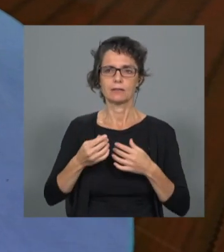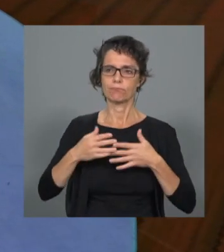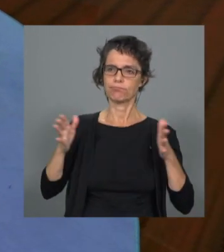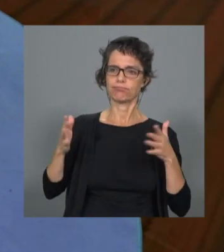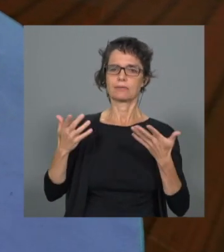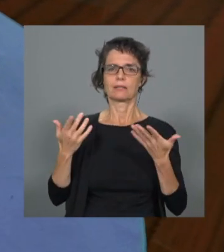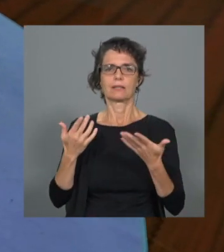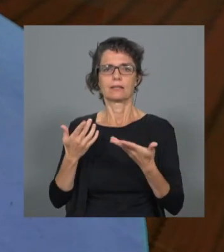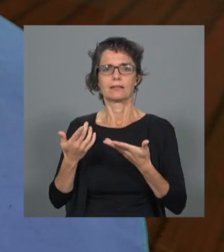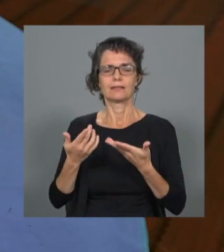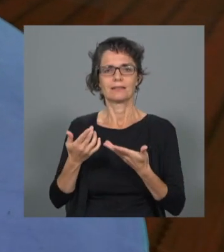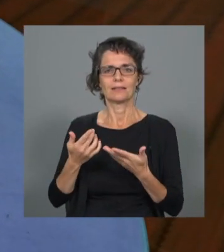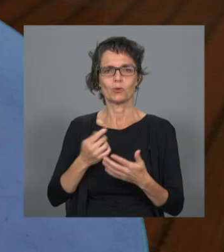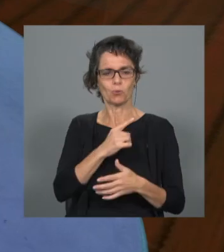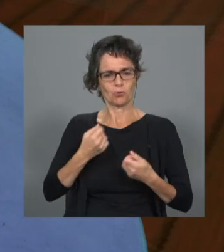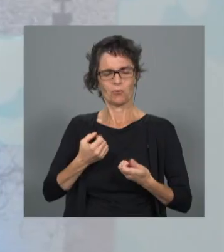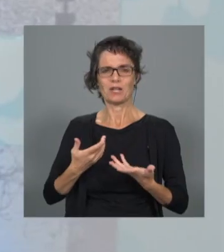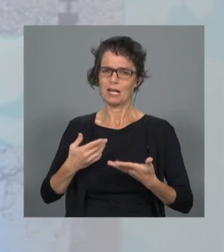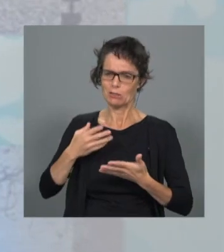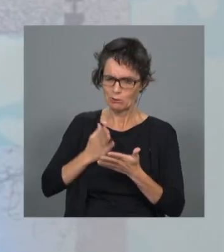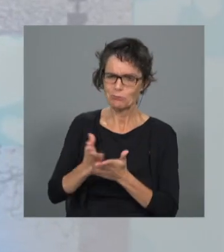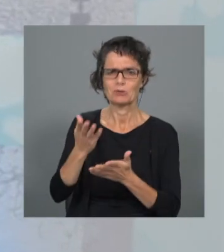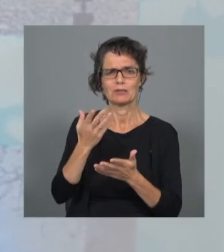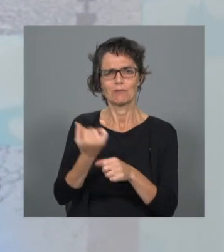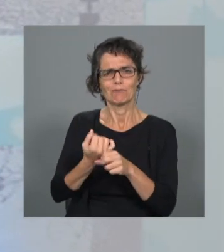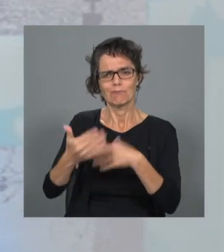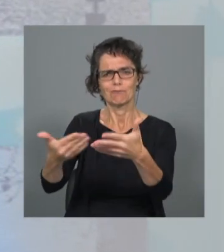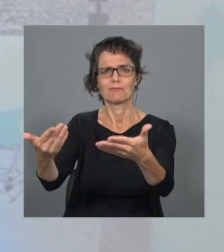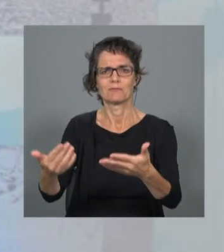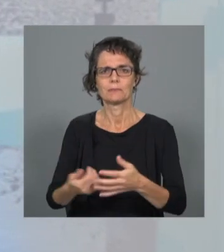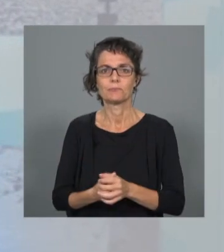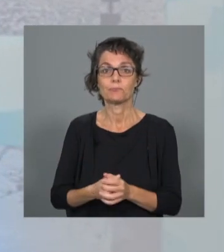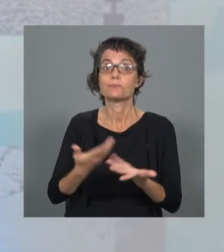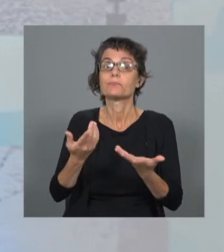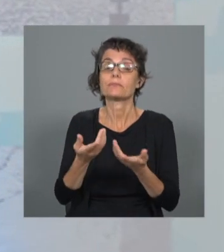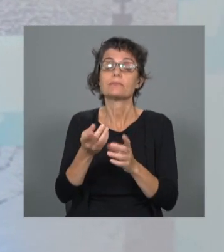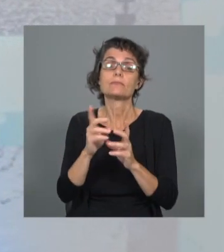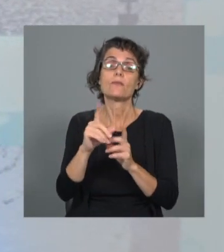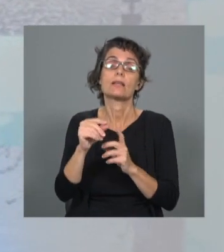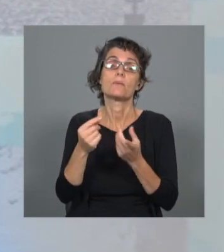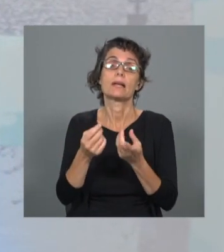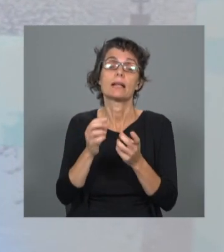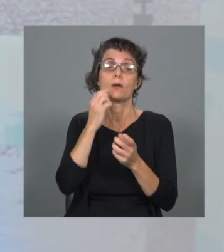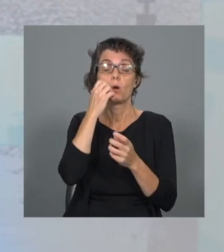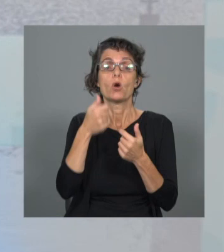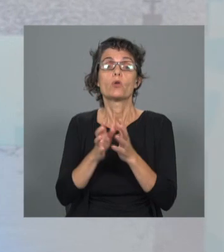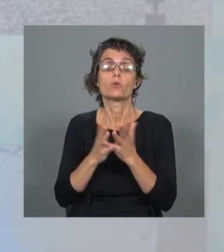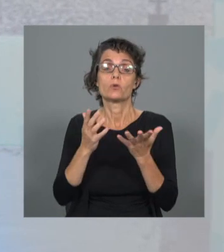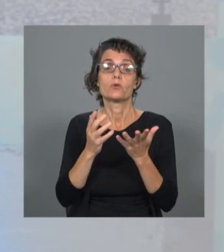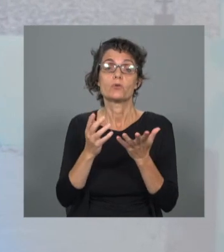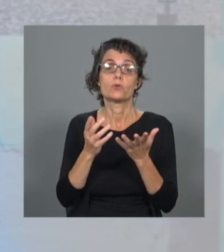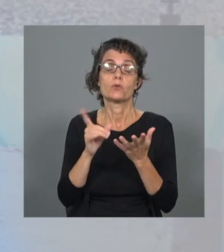haja esta relação. Não é? No entanto, há mecanismos que permanecem, estas ferramentas, nomeadamente as digitais, que tornaram possível